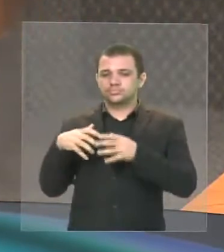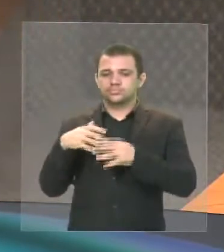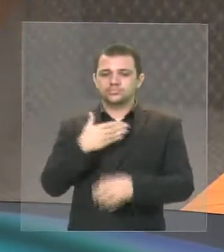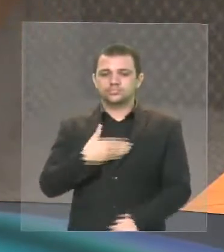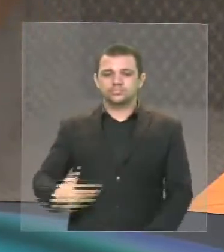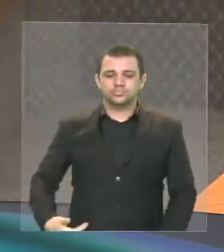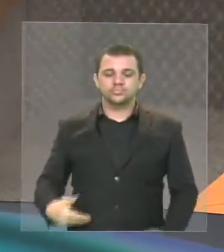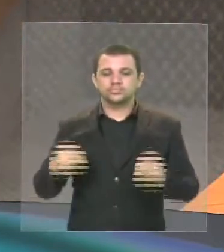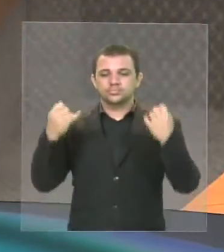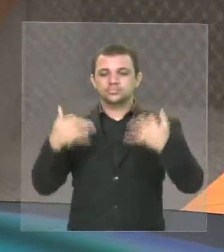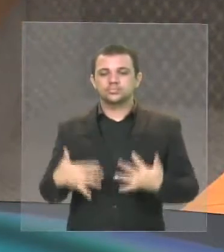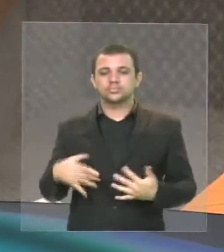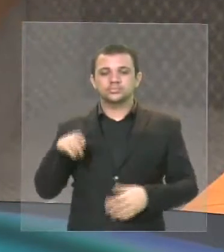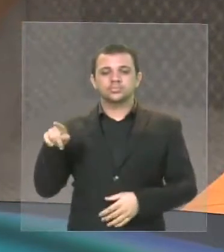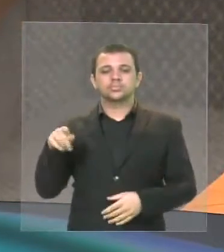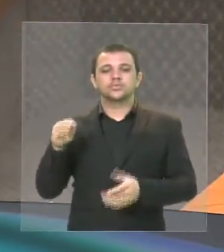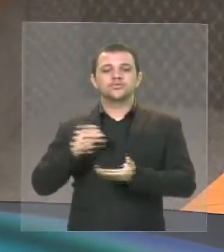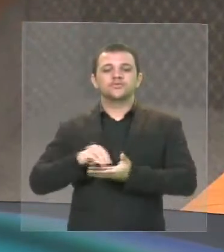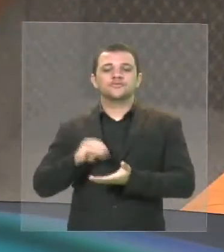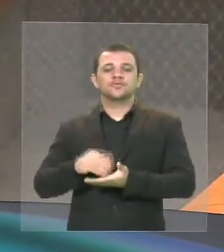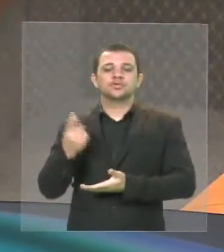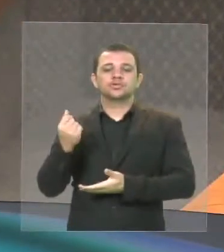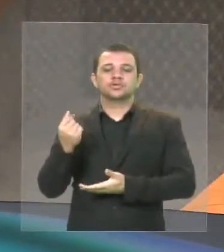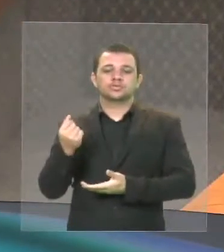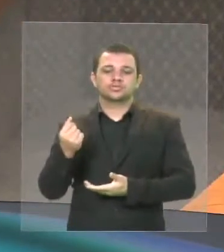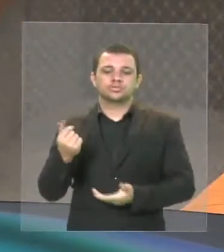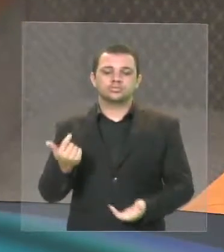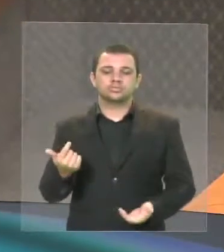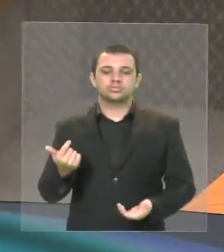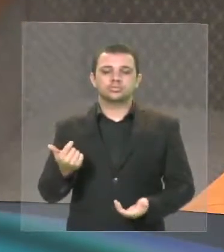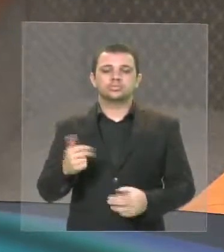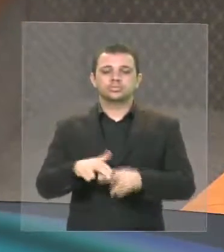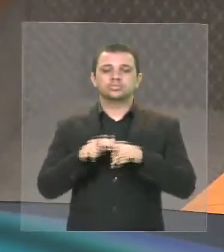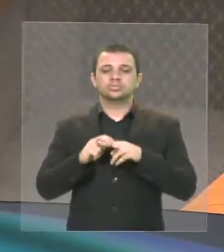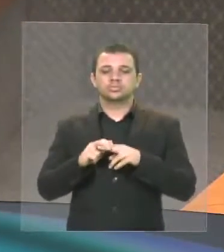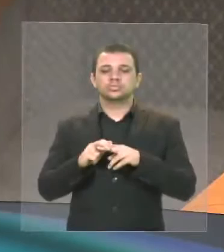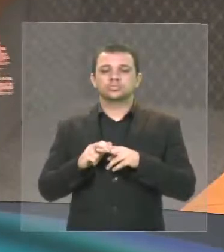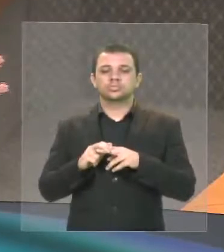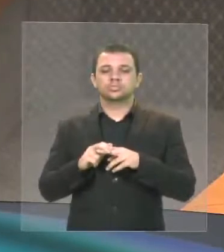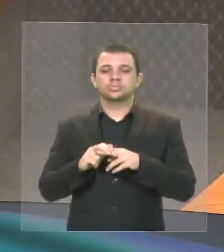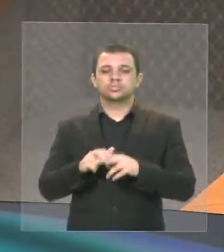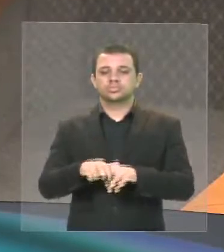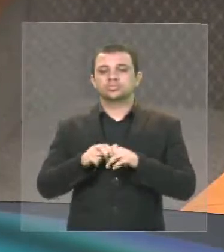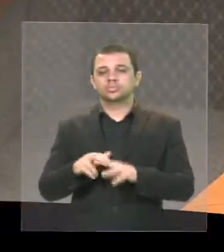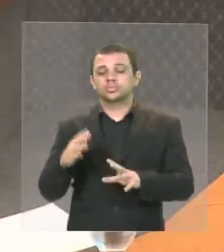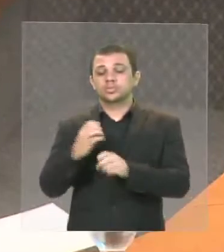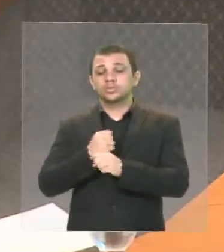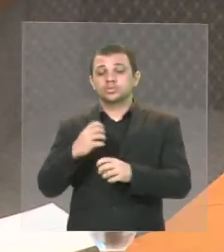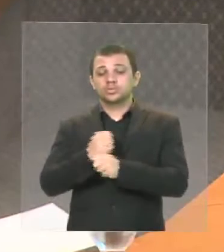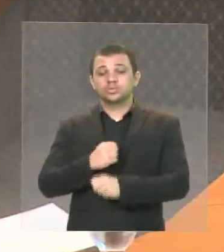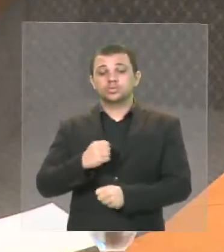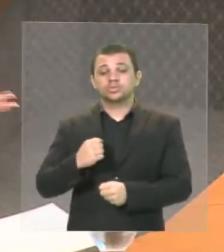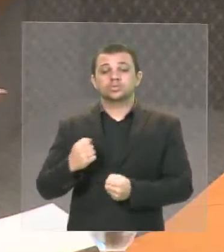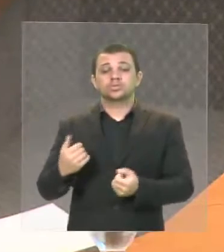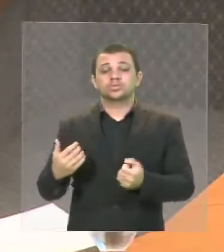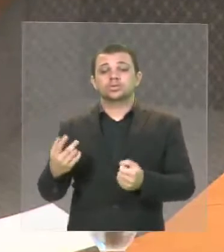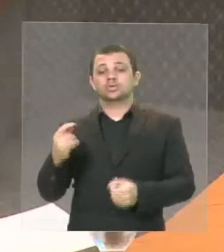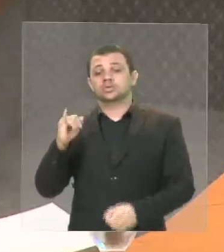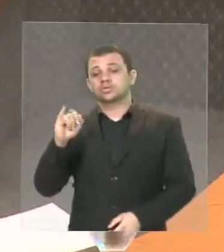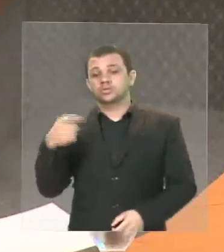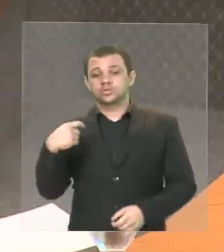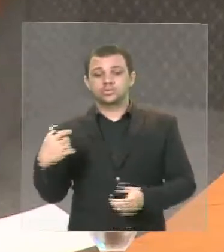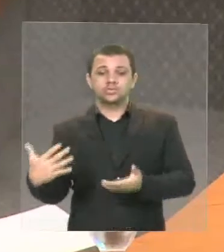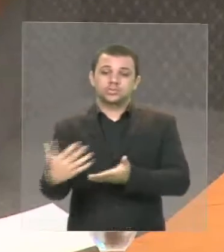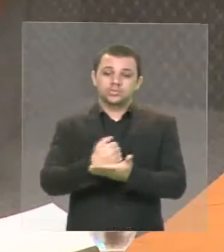sob a alegação de falta de recursos por conta da queda de arrecadação provocada pela crise econômica